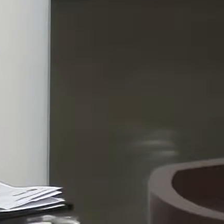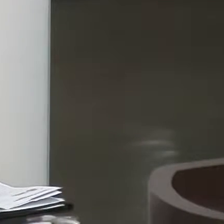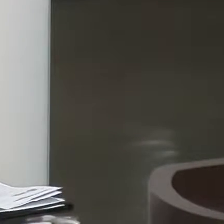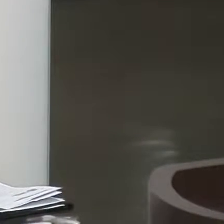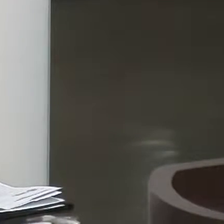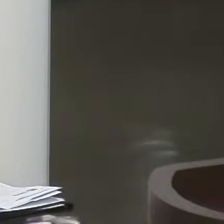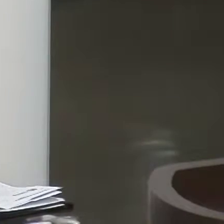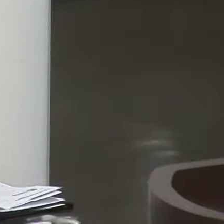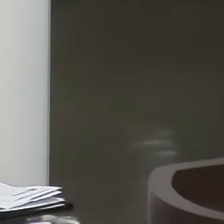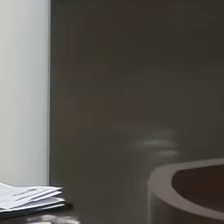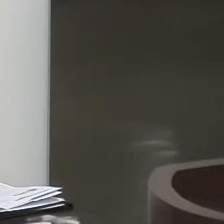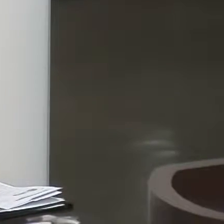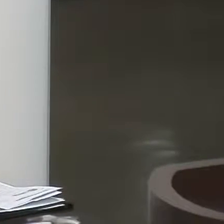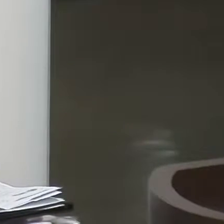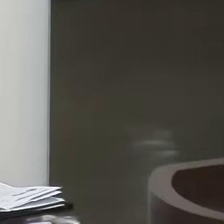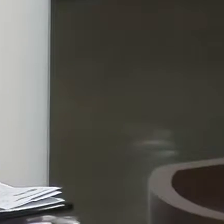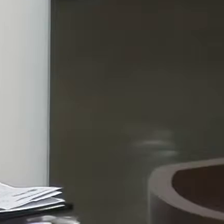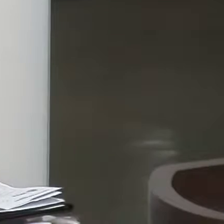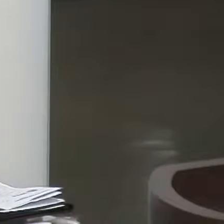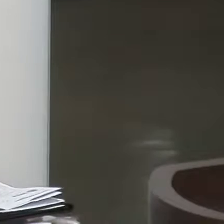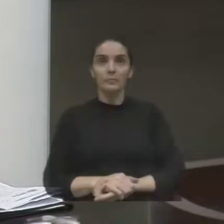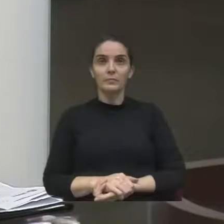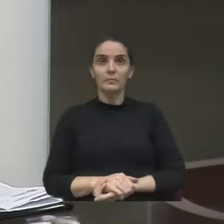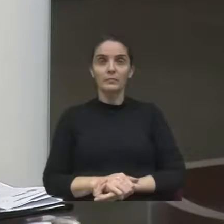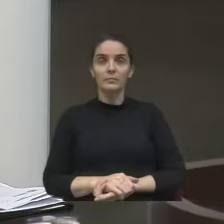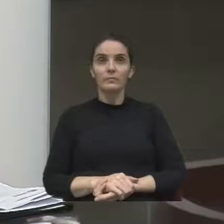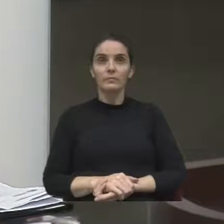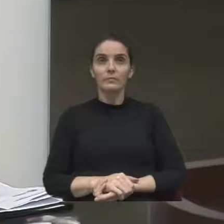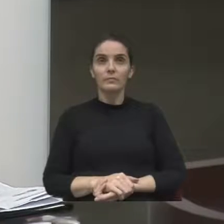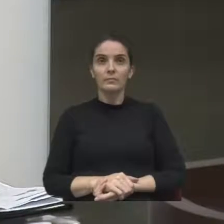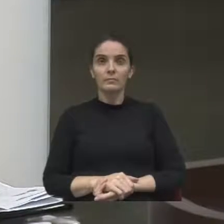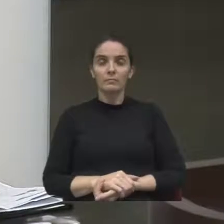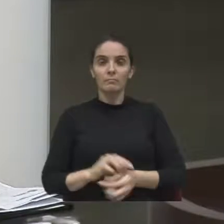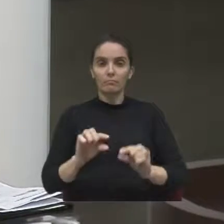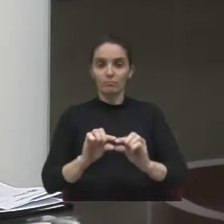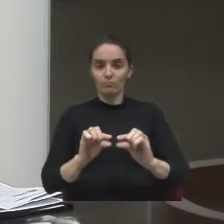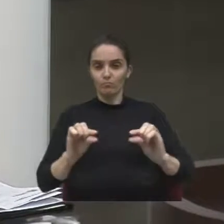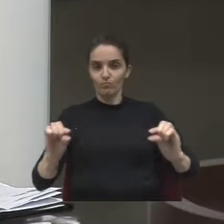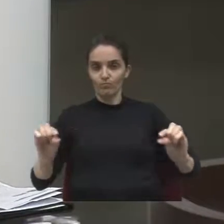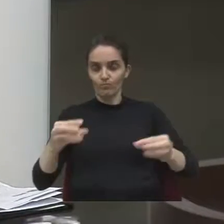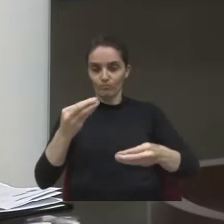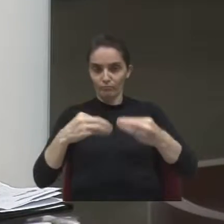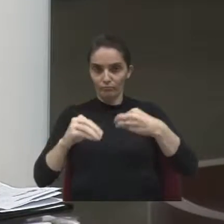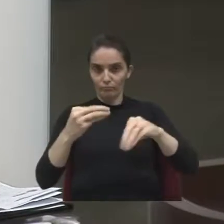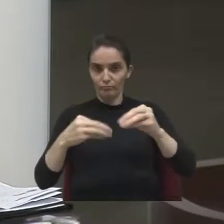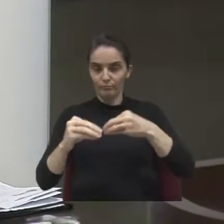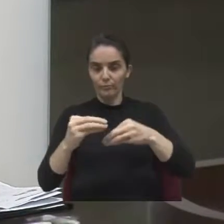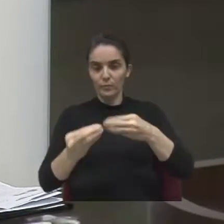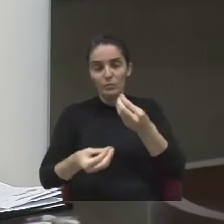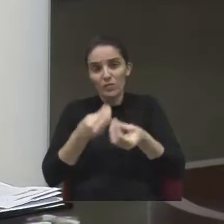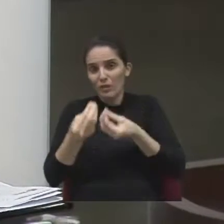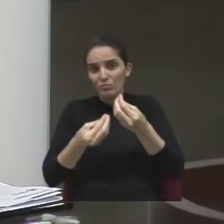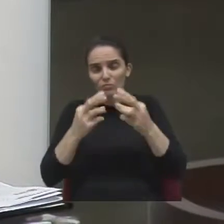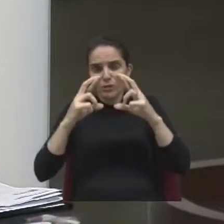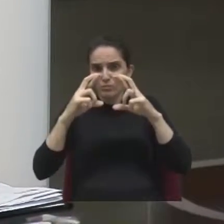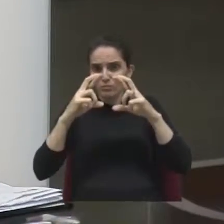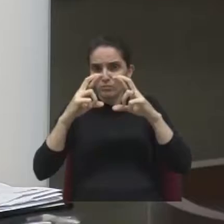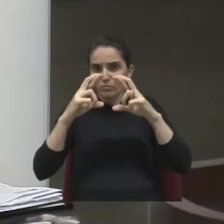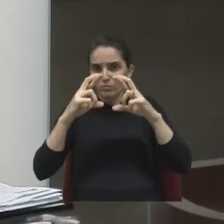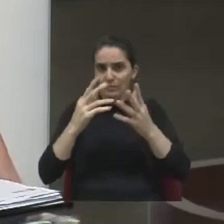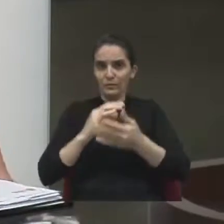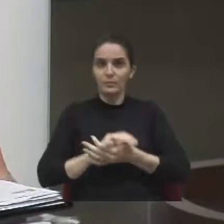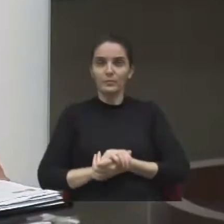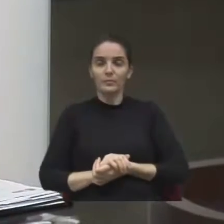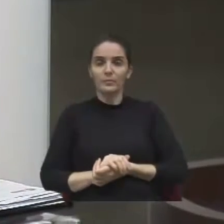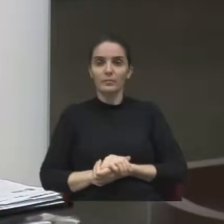da devolução disso, ou da logística reversa, como eles chamam. E hoje, no pouco tempo que tive,